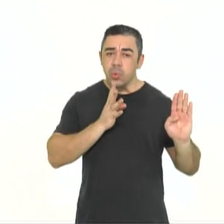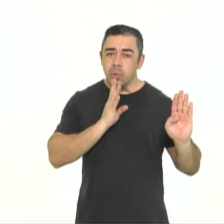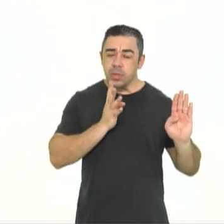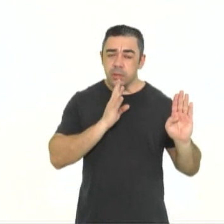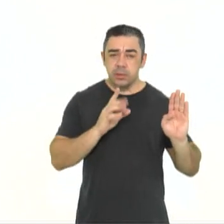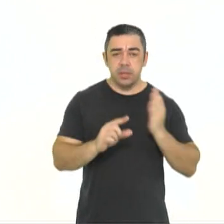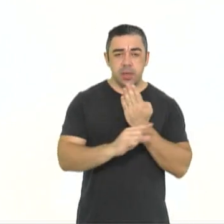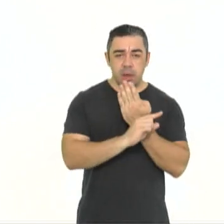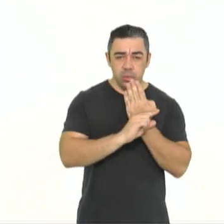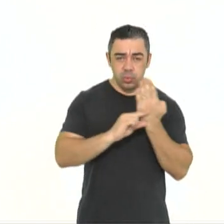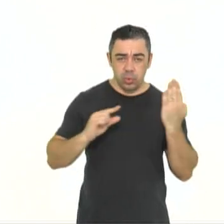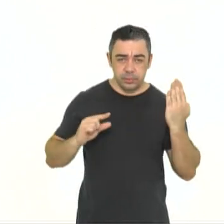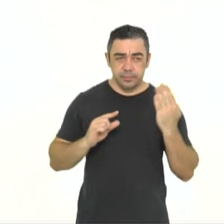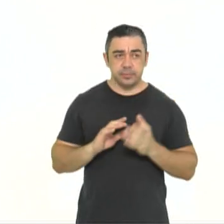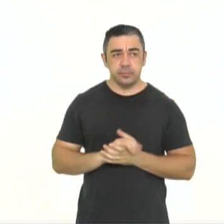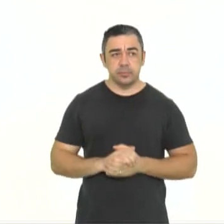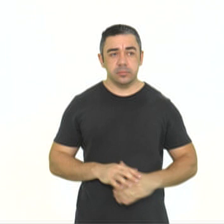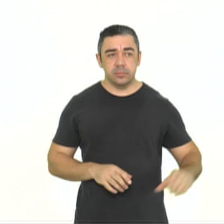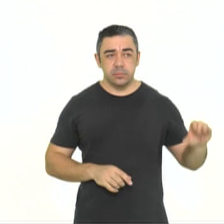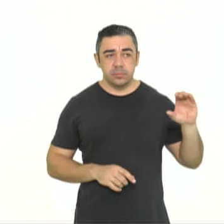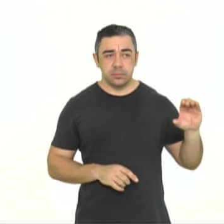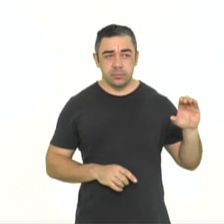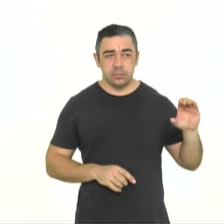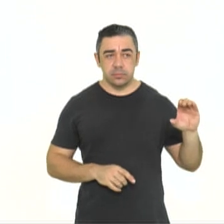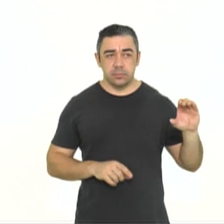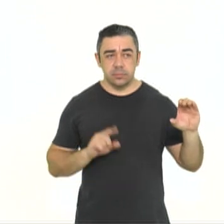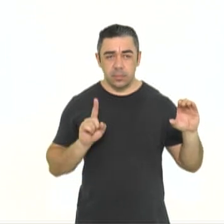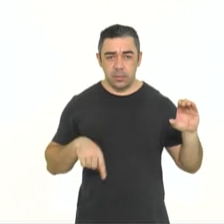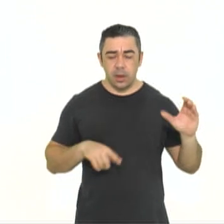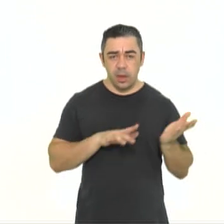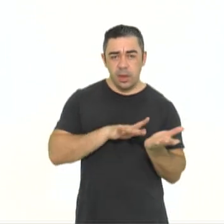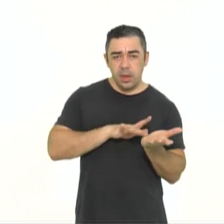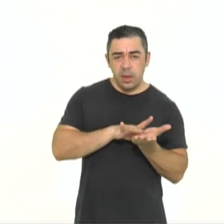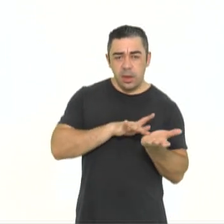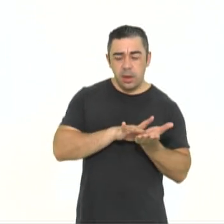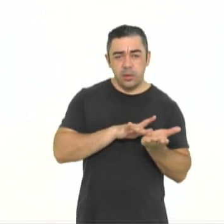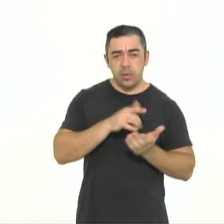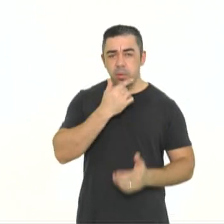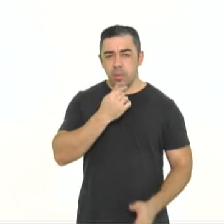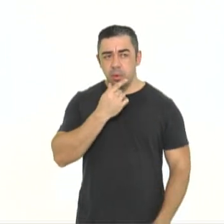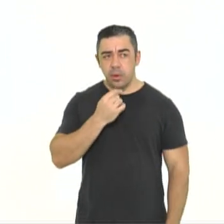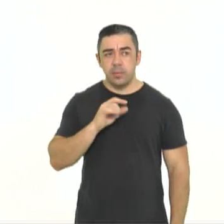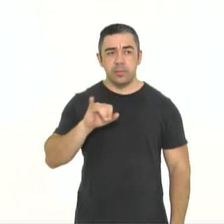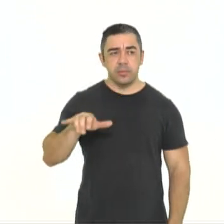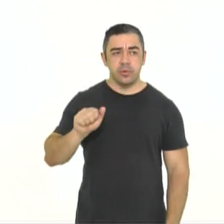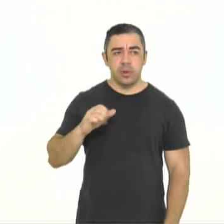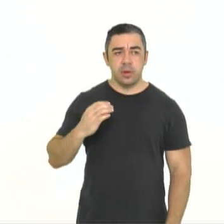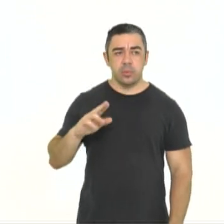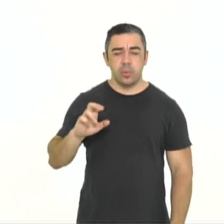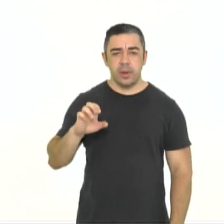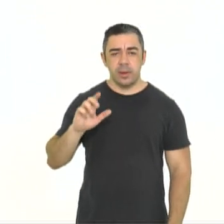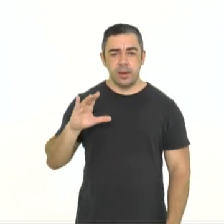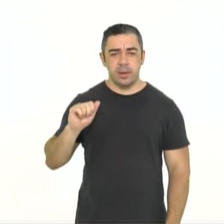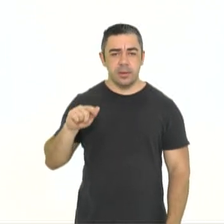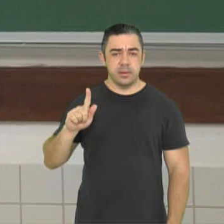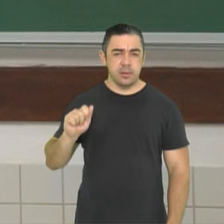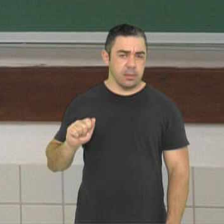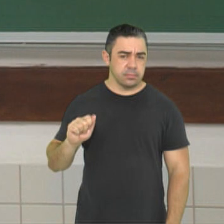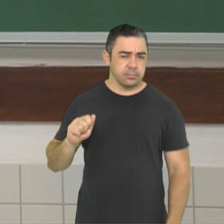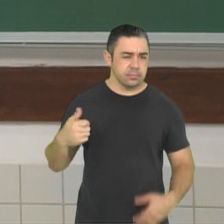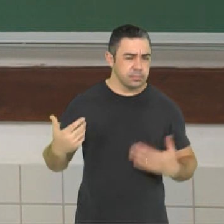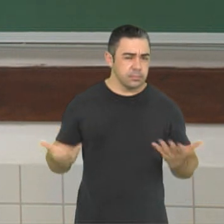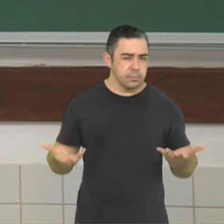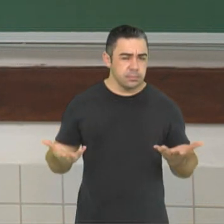conhecer novos autores? Ou a letra C, enganar o barão de Jacuecanga?